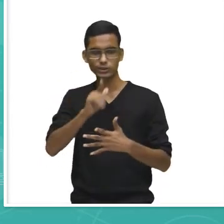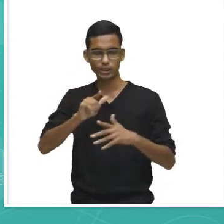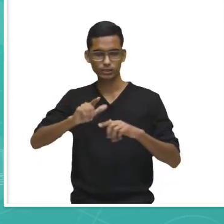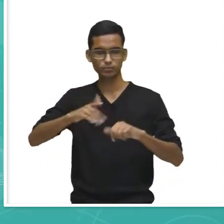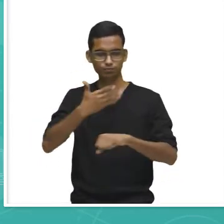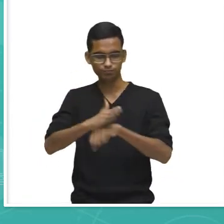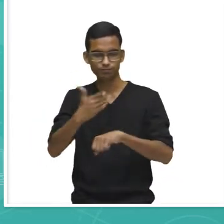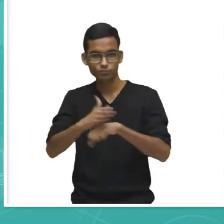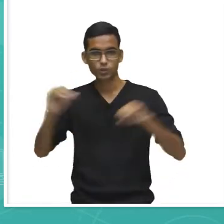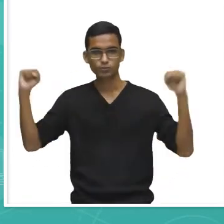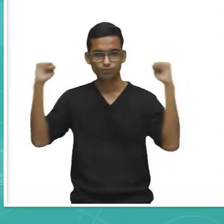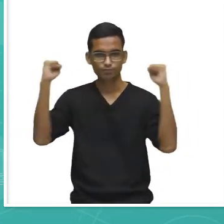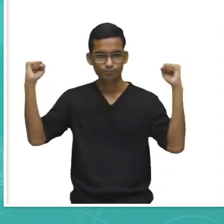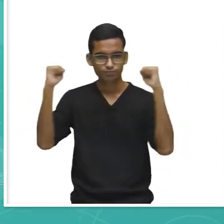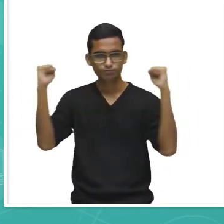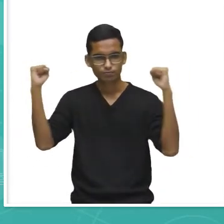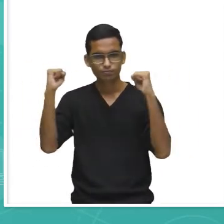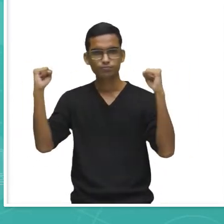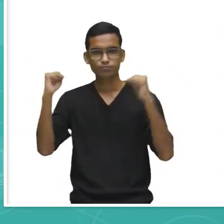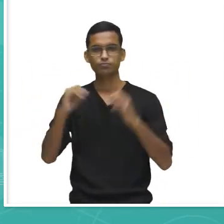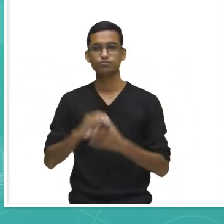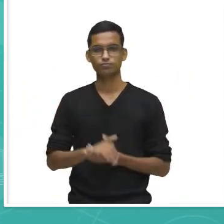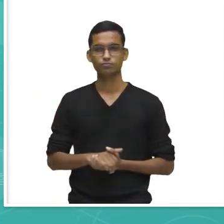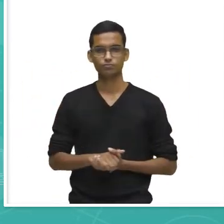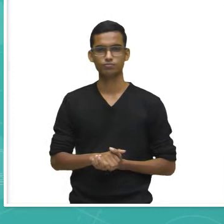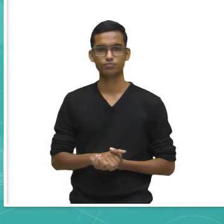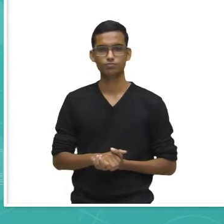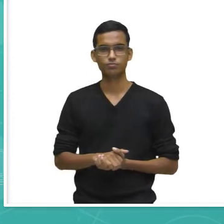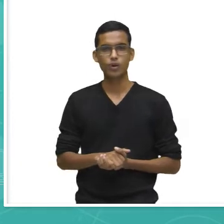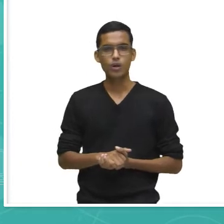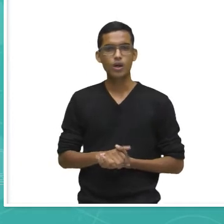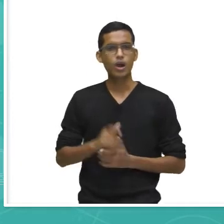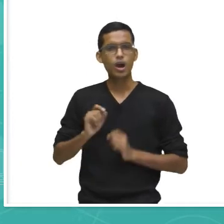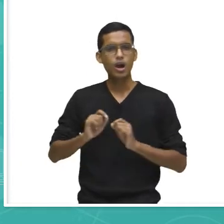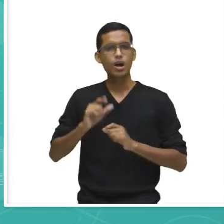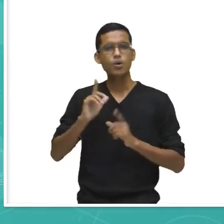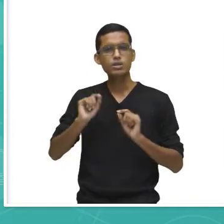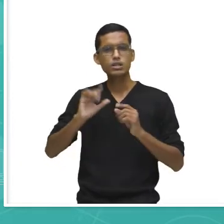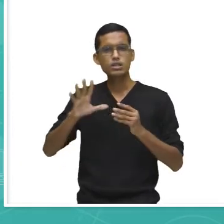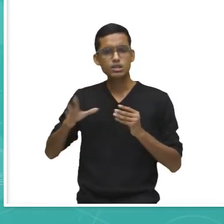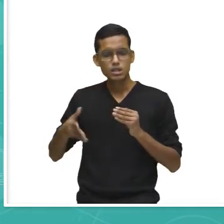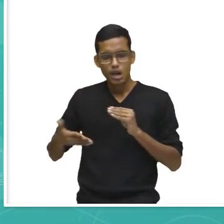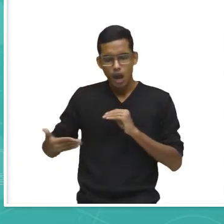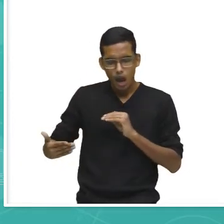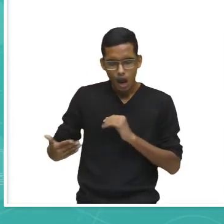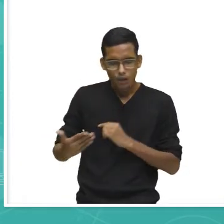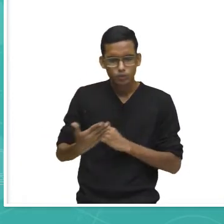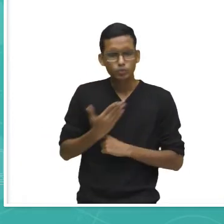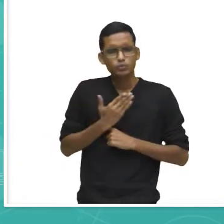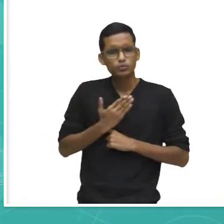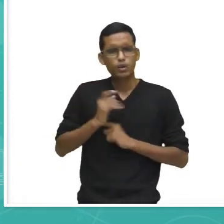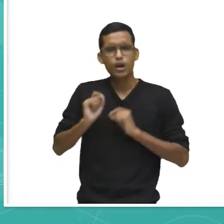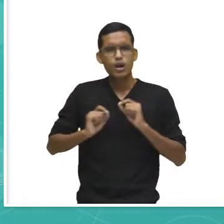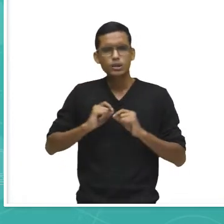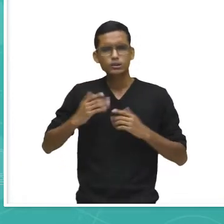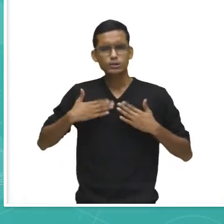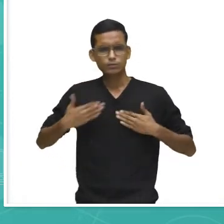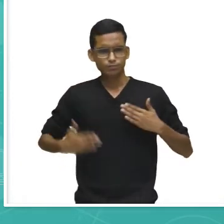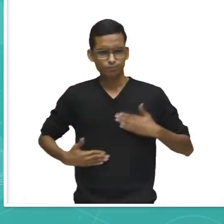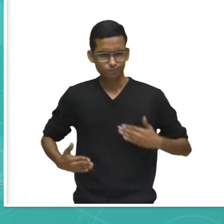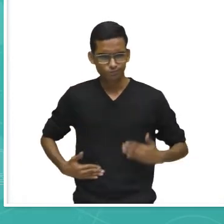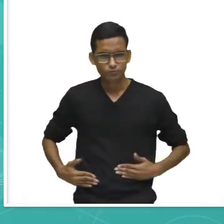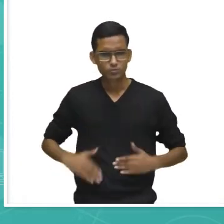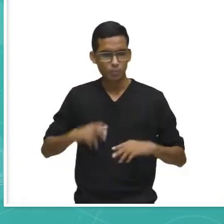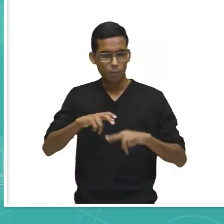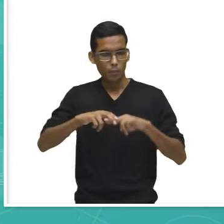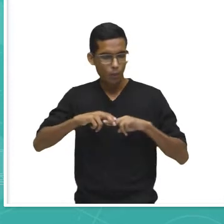de compensar todo e qualquer tipo de tensão muscular adquirido pelo uso excessivo